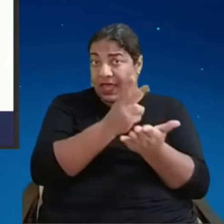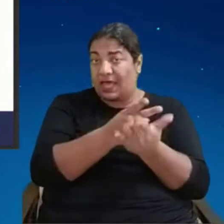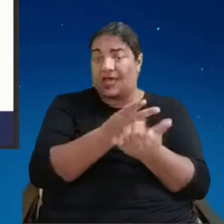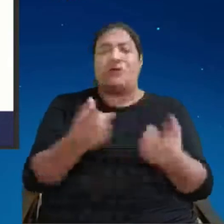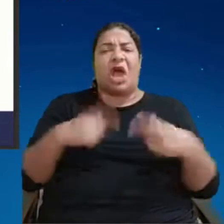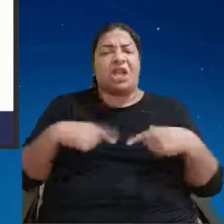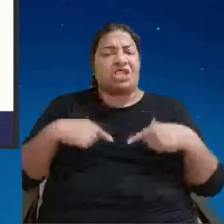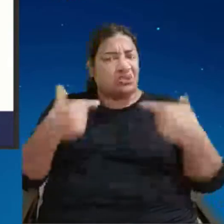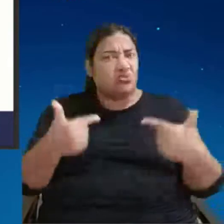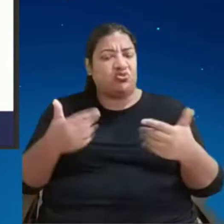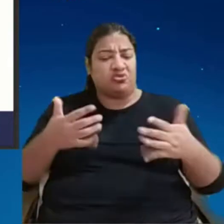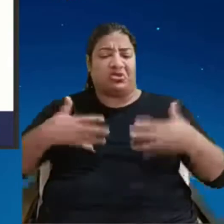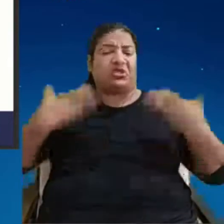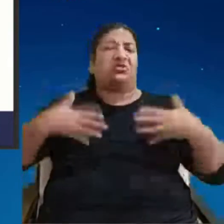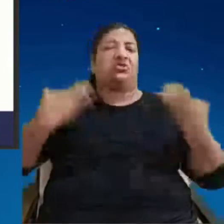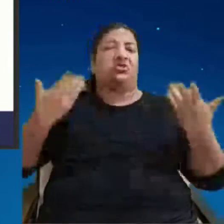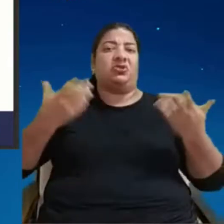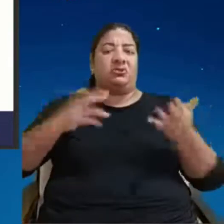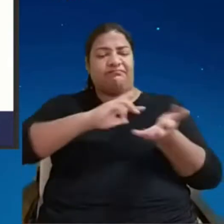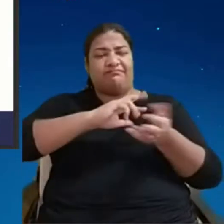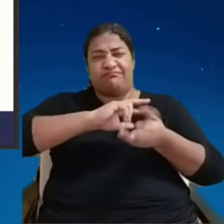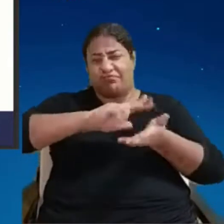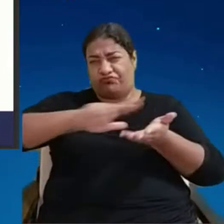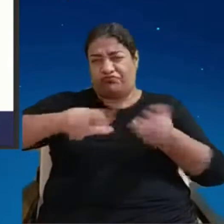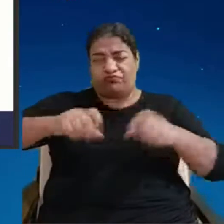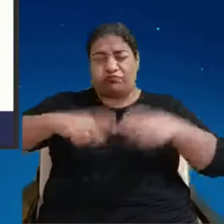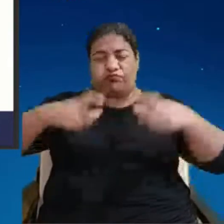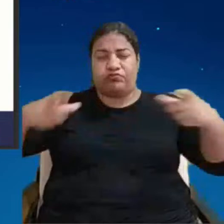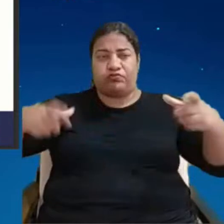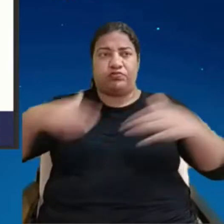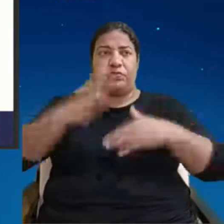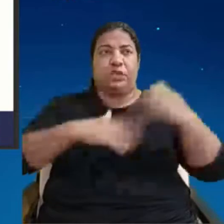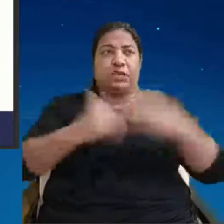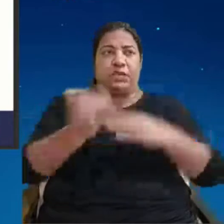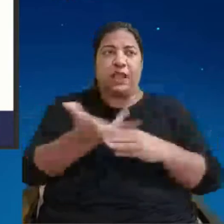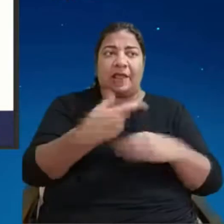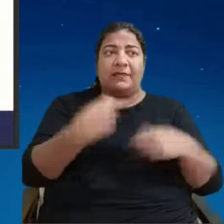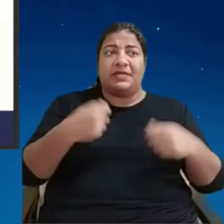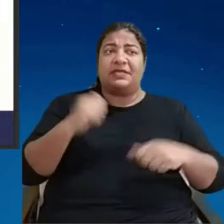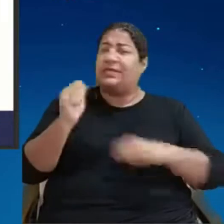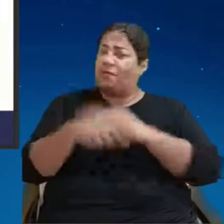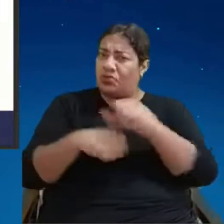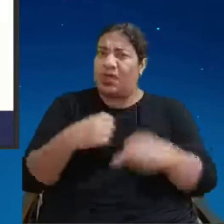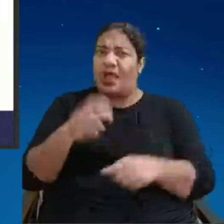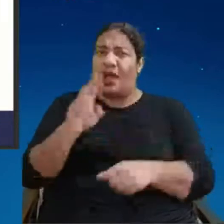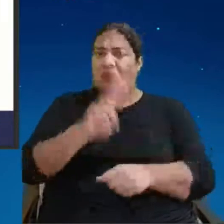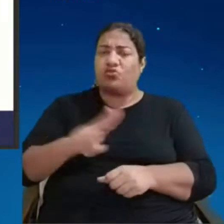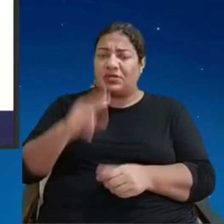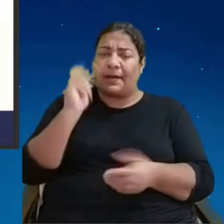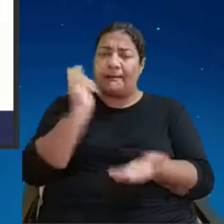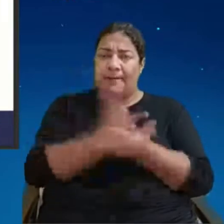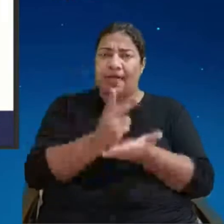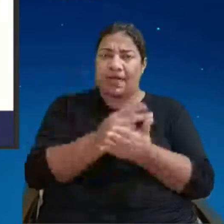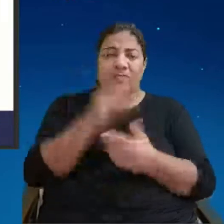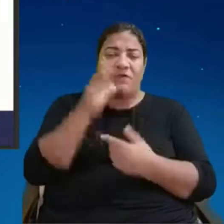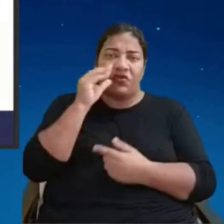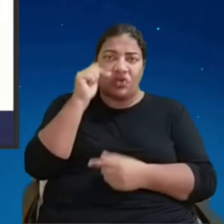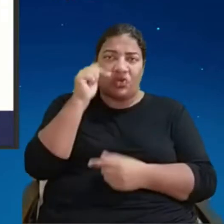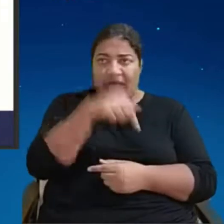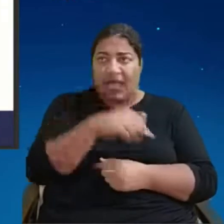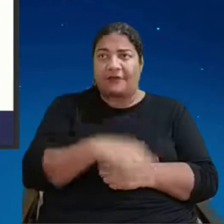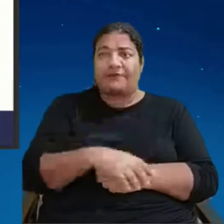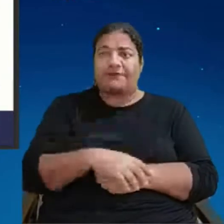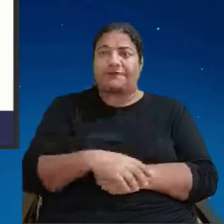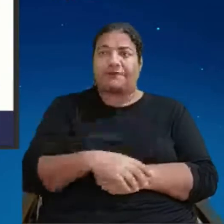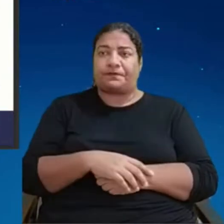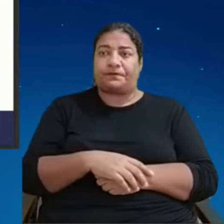na multiplicação de talentos. Vamos mudar essa história, né? Vamos lá. Gestão humanizada